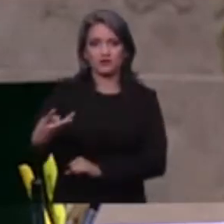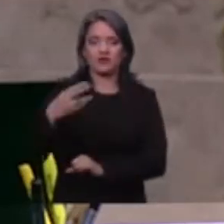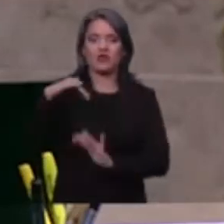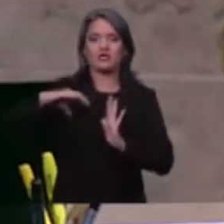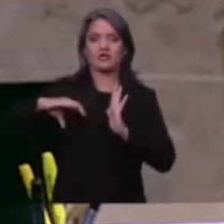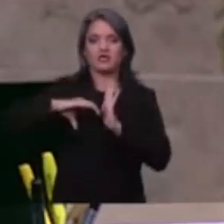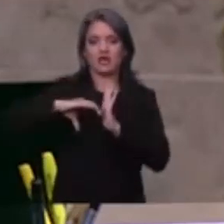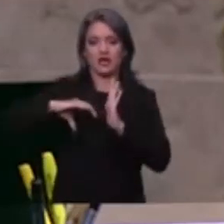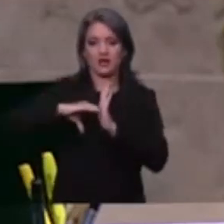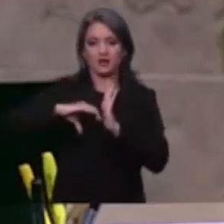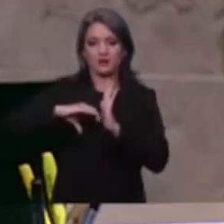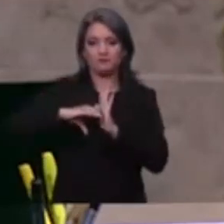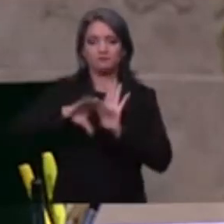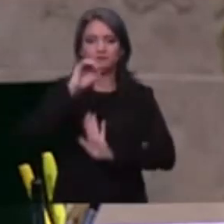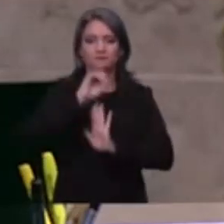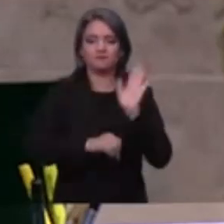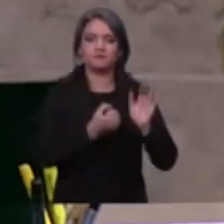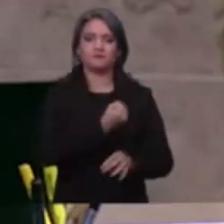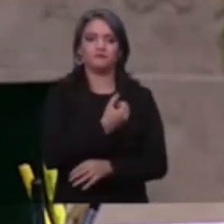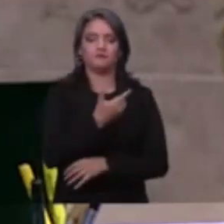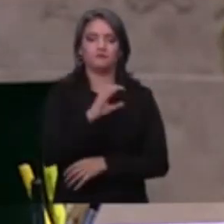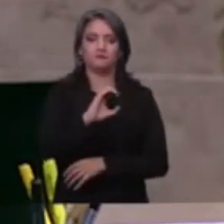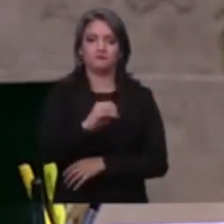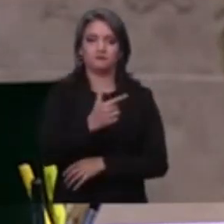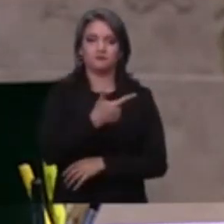Federal. Ofício número